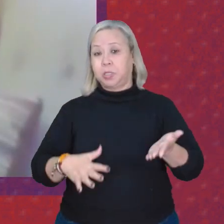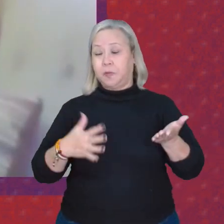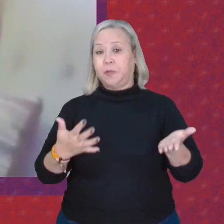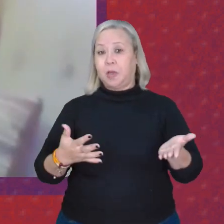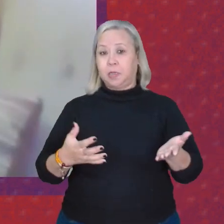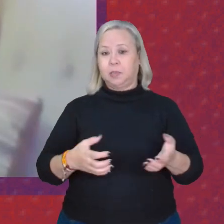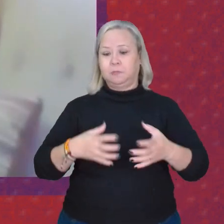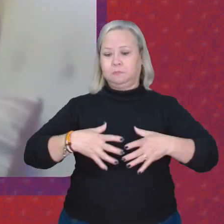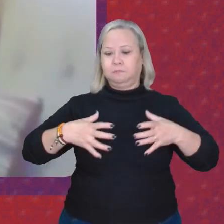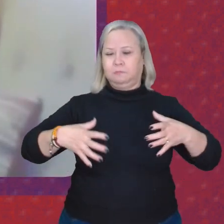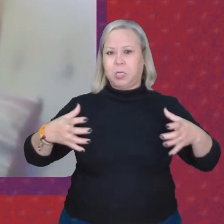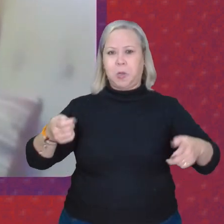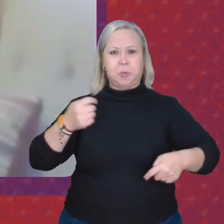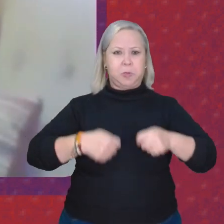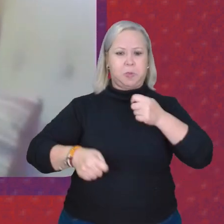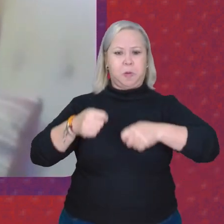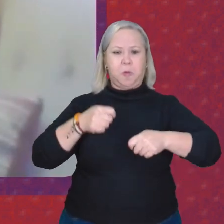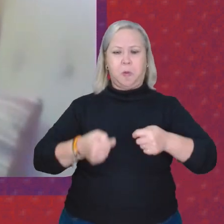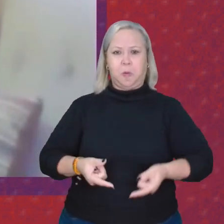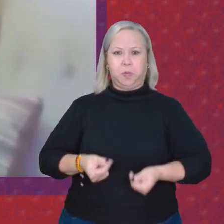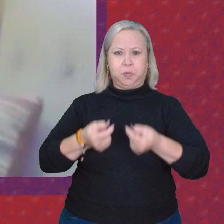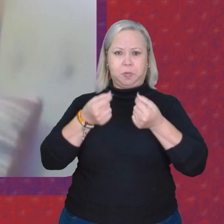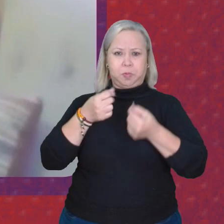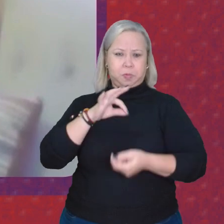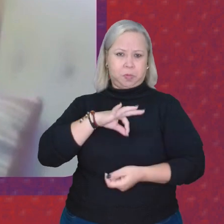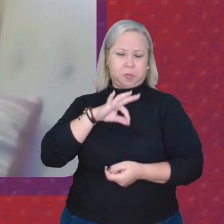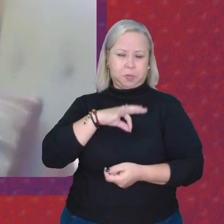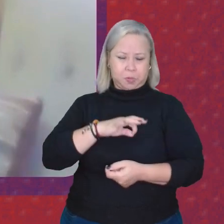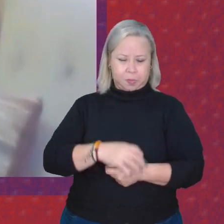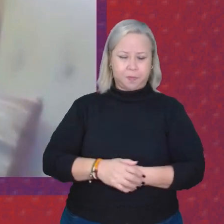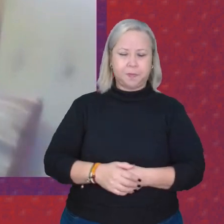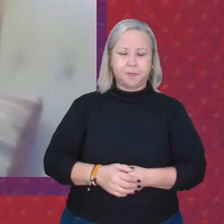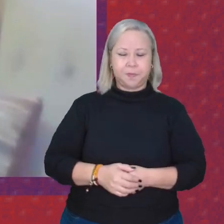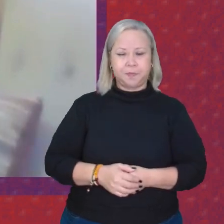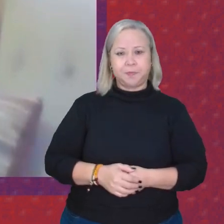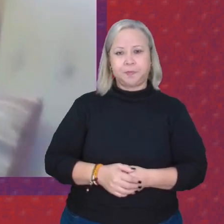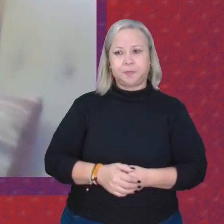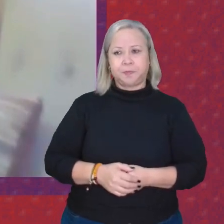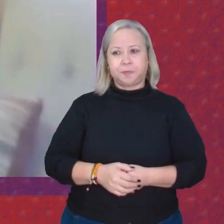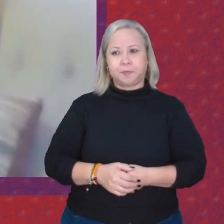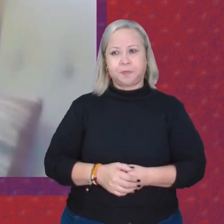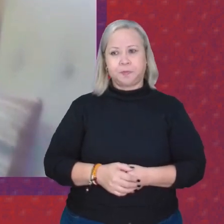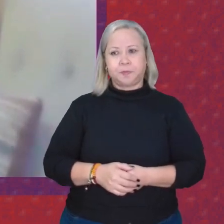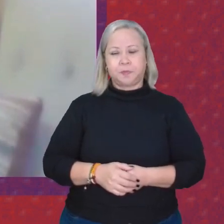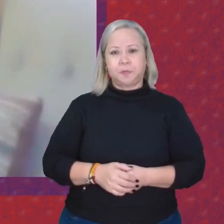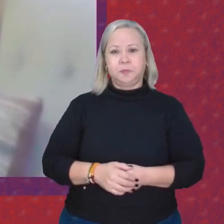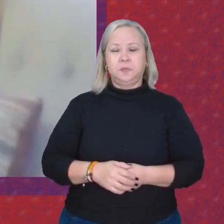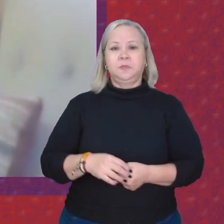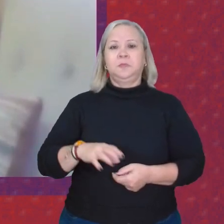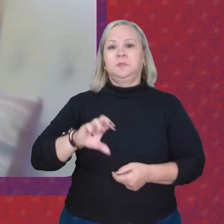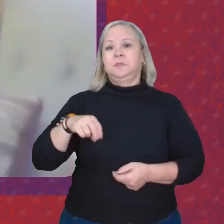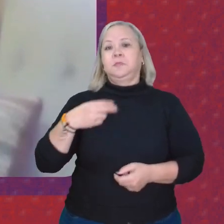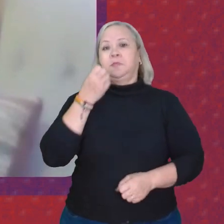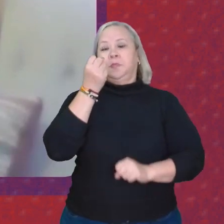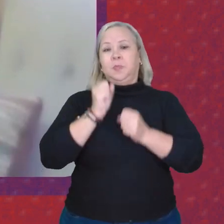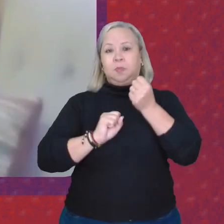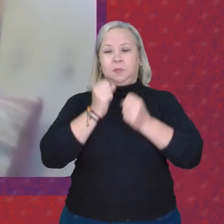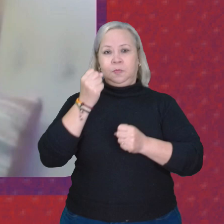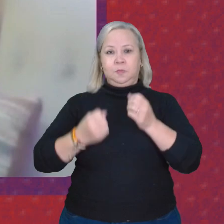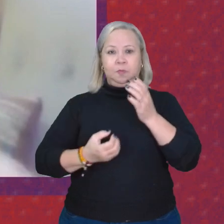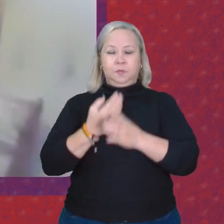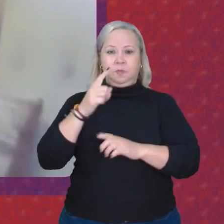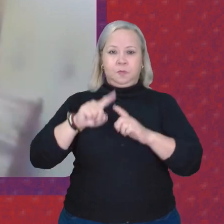seus negócios, um retorno maior, ou nos grandes centros urbanos, na indústria, né,